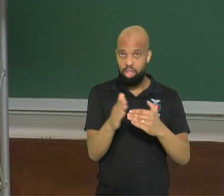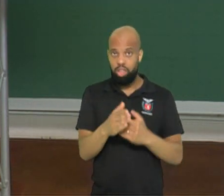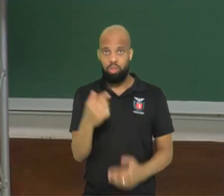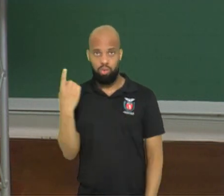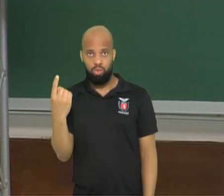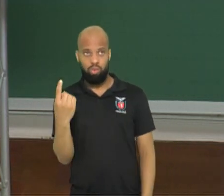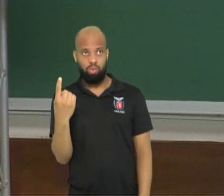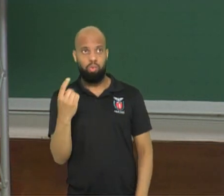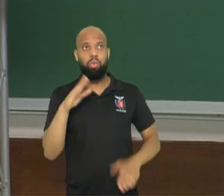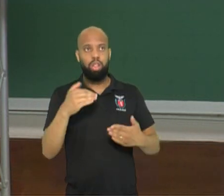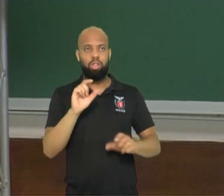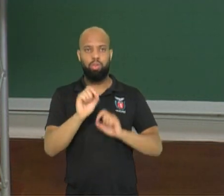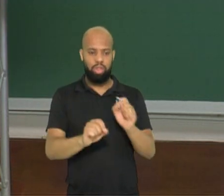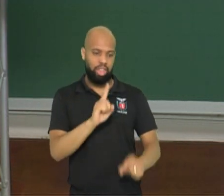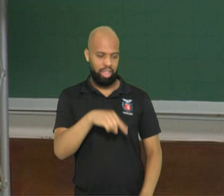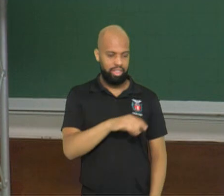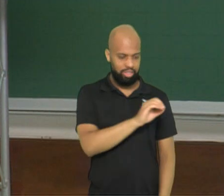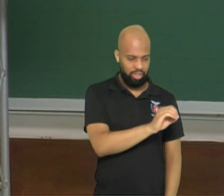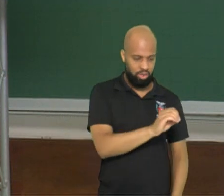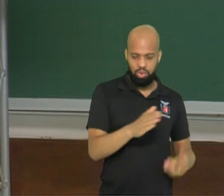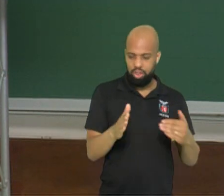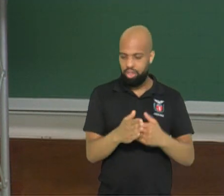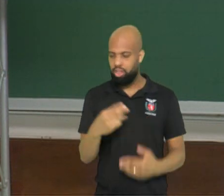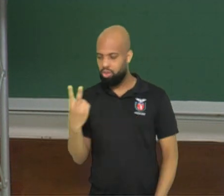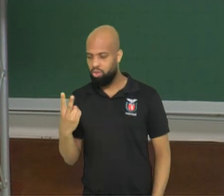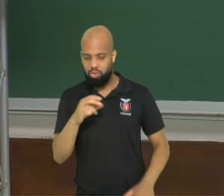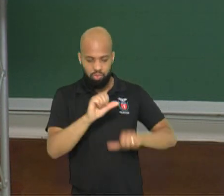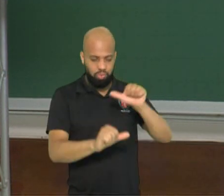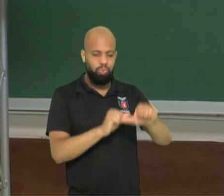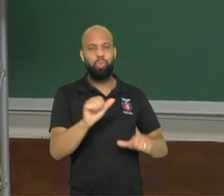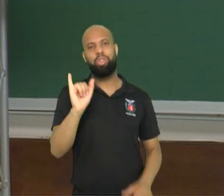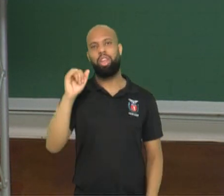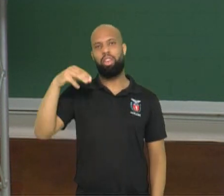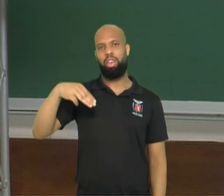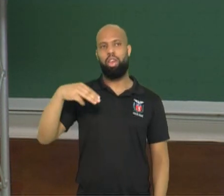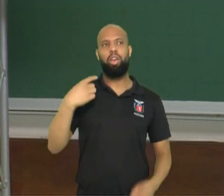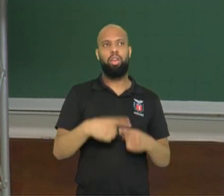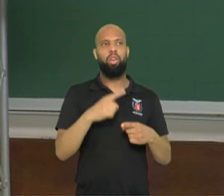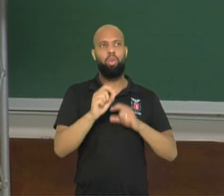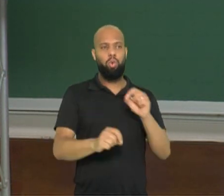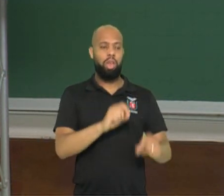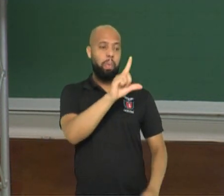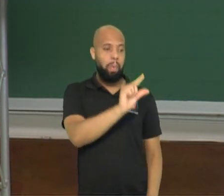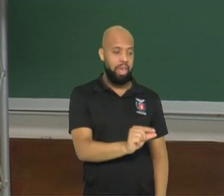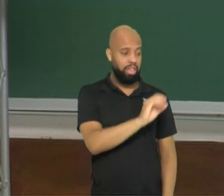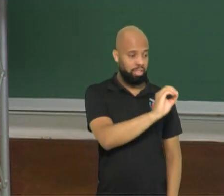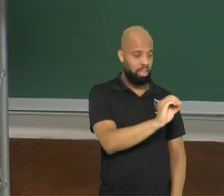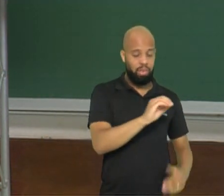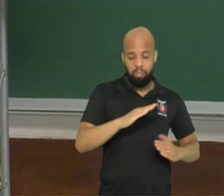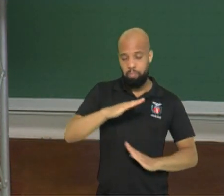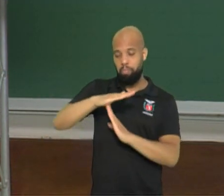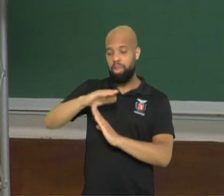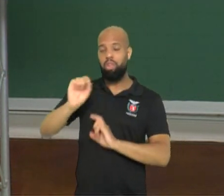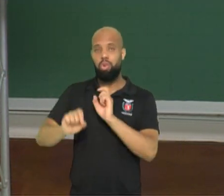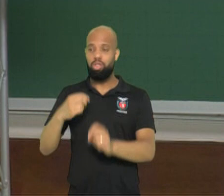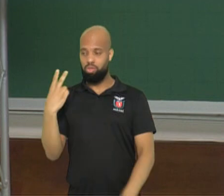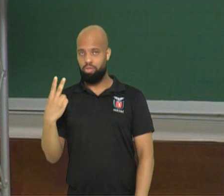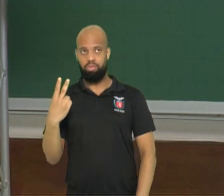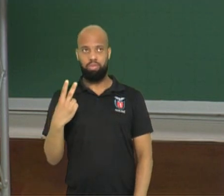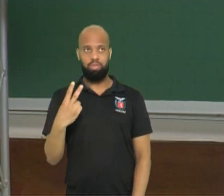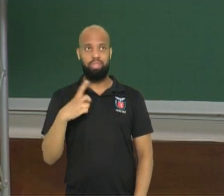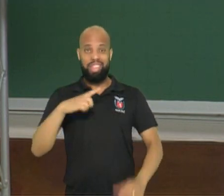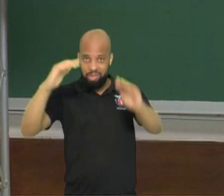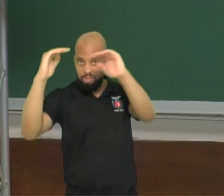de 0 a 2. Então, muda a imagem. Ó, o valor mínimo aqui é 0 e o máximo é 2.